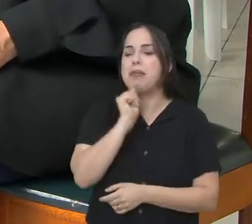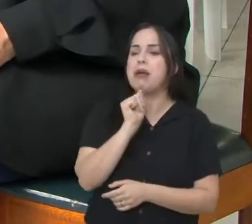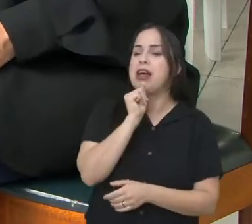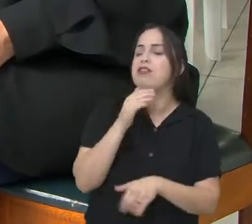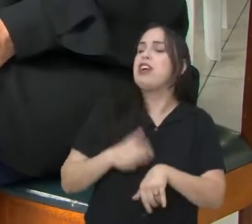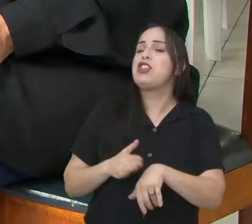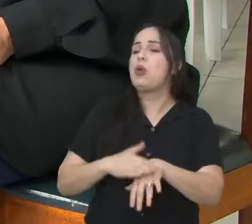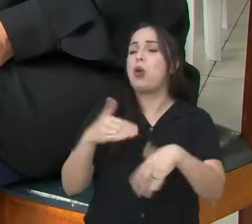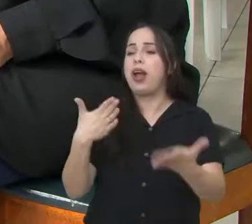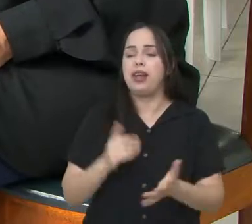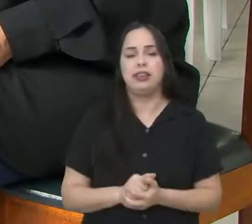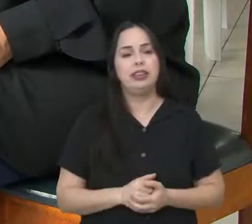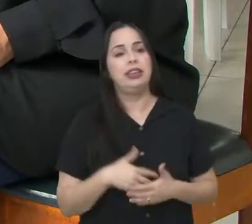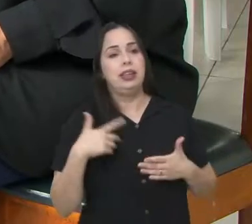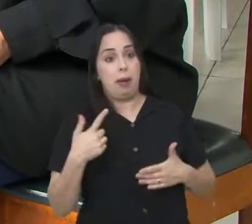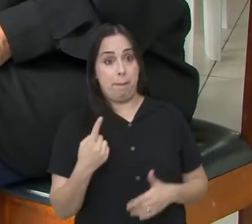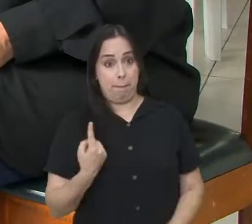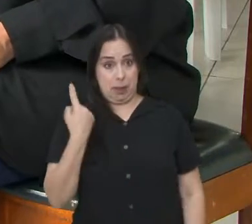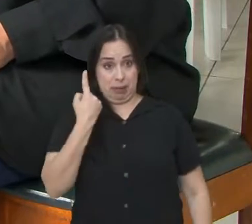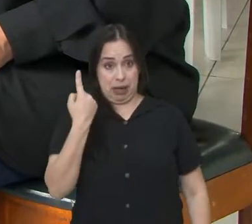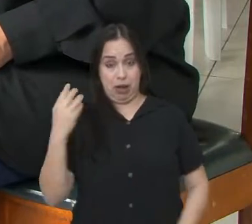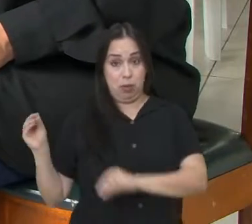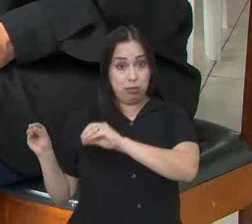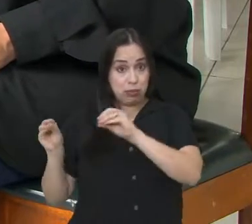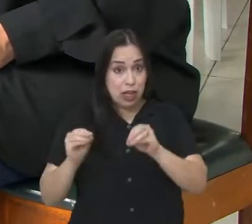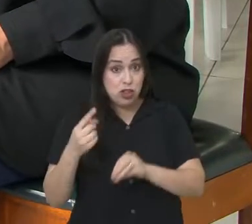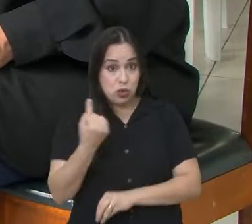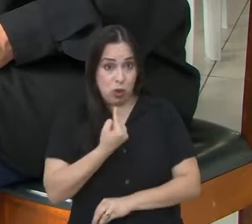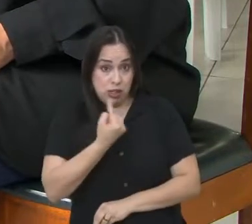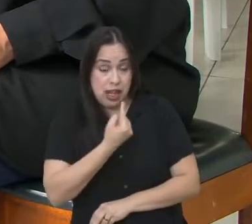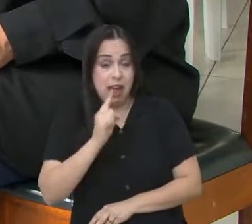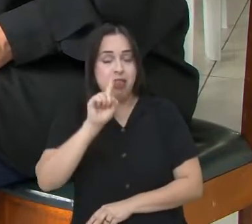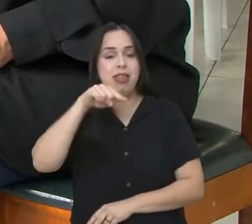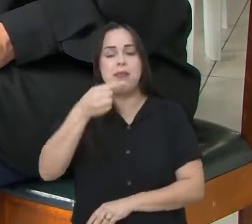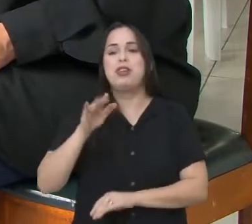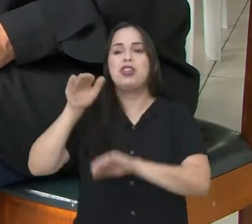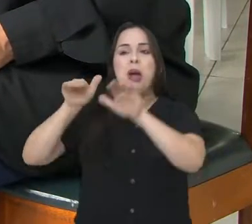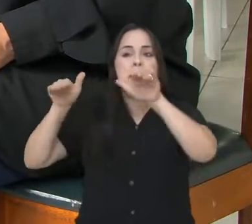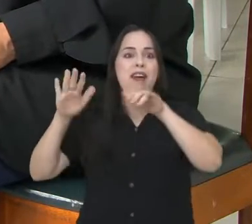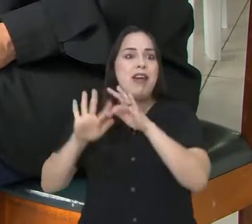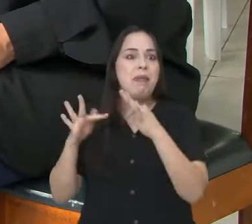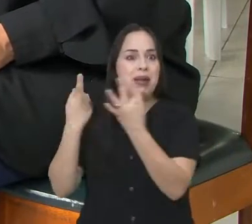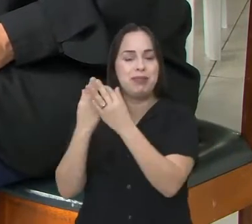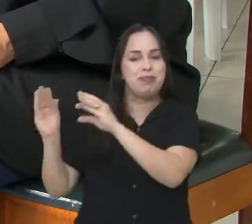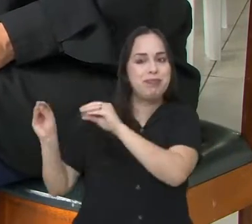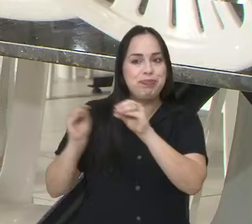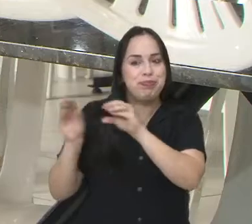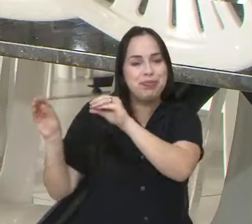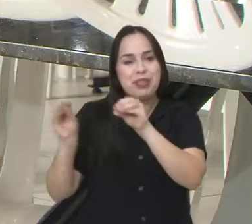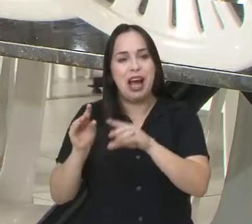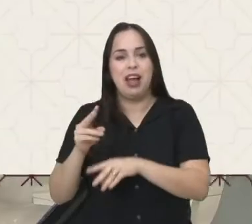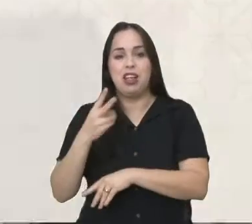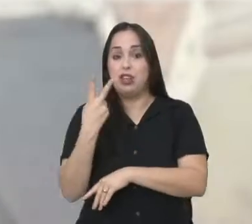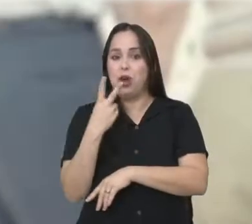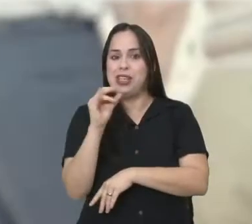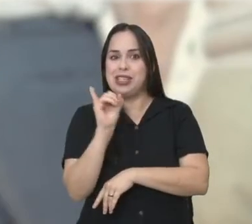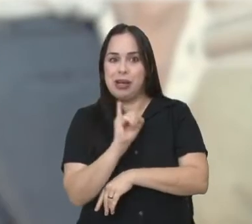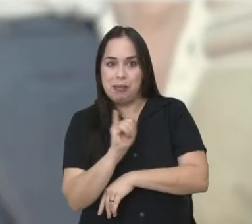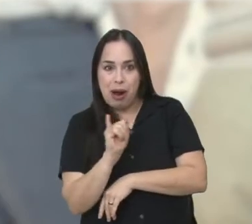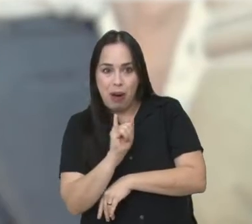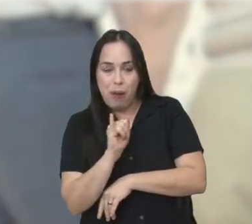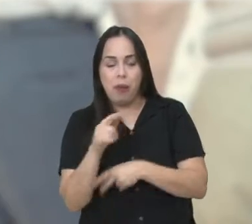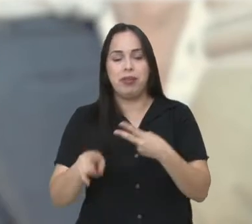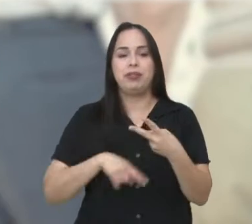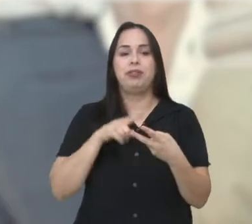fazem? Então, primeiro veio eu. Depois de mim eu trouxe toda a minha família. Eu trouxe primeiro 2 irmãos,